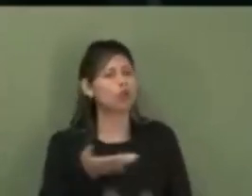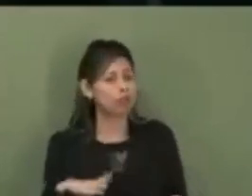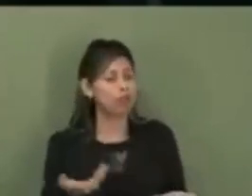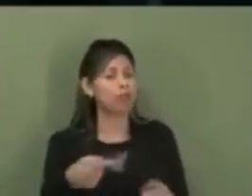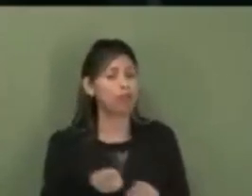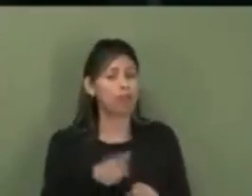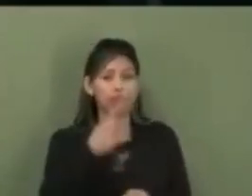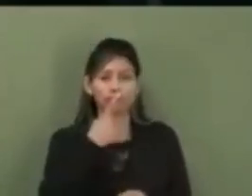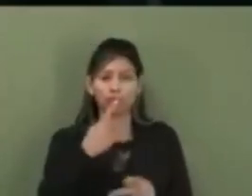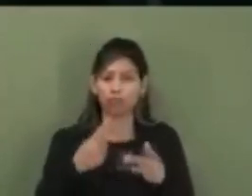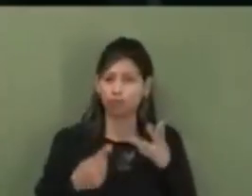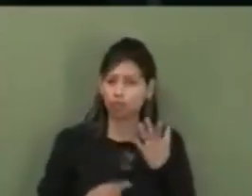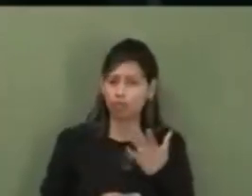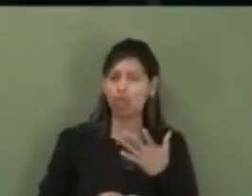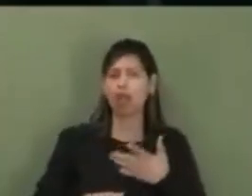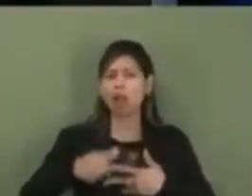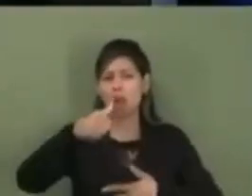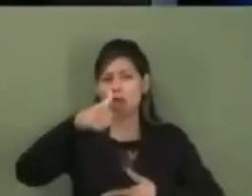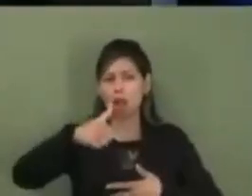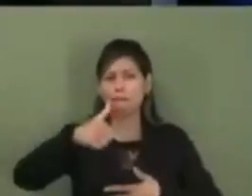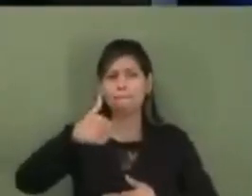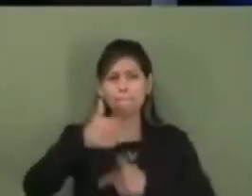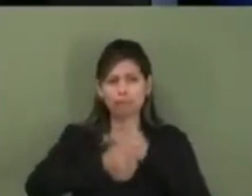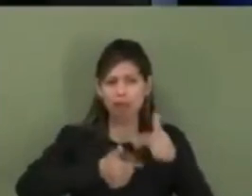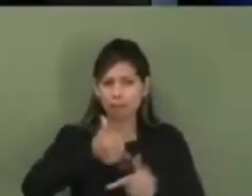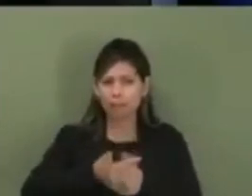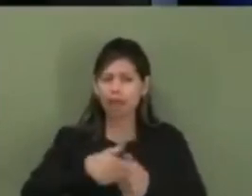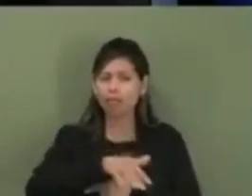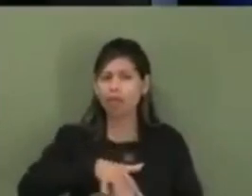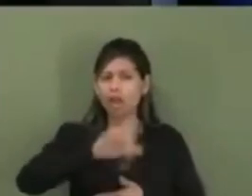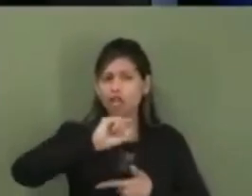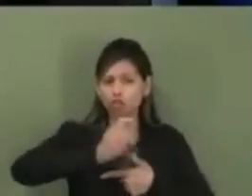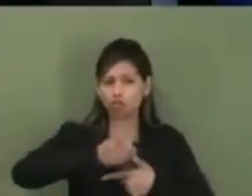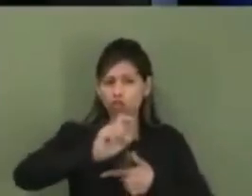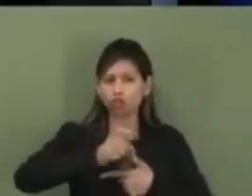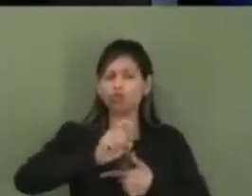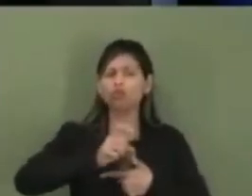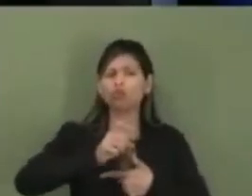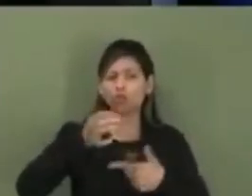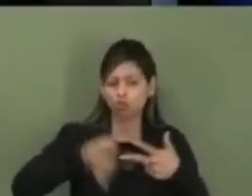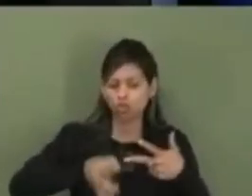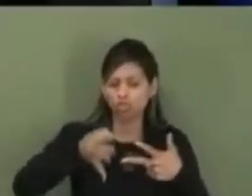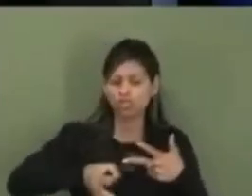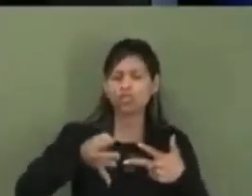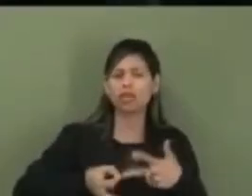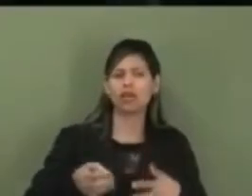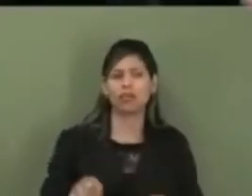judiciário nunca mais esse país pode viver. Porque isso levou a essa